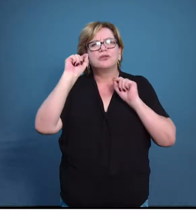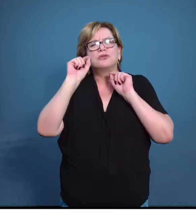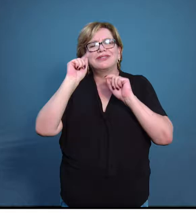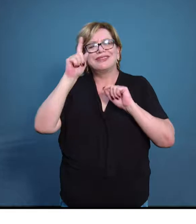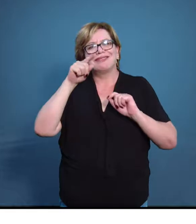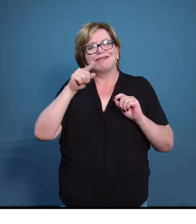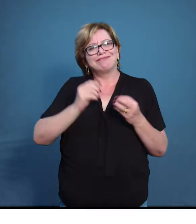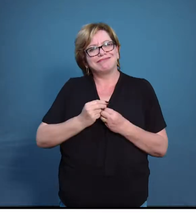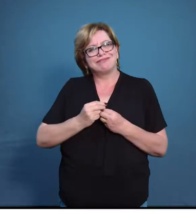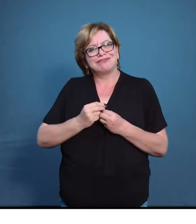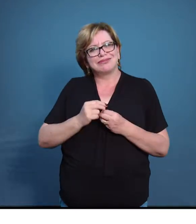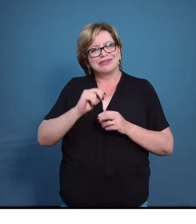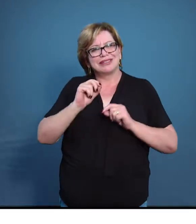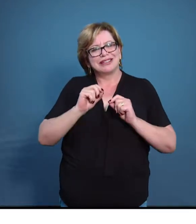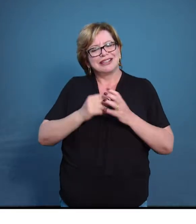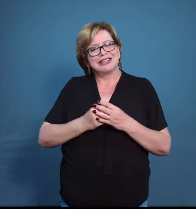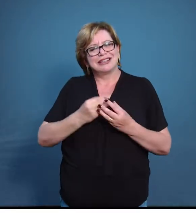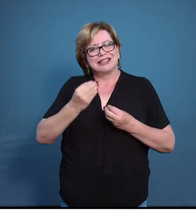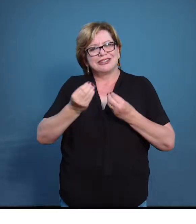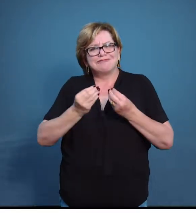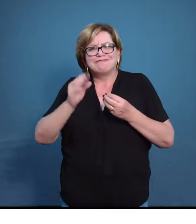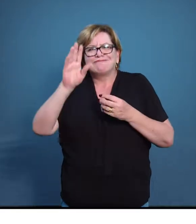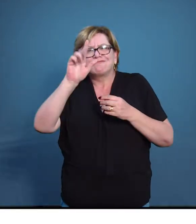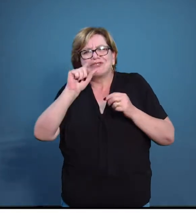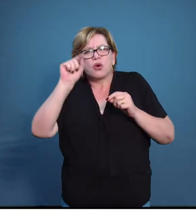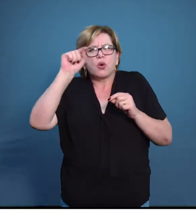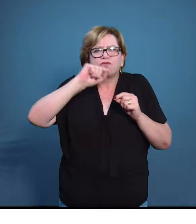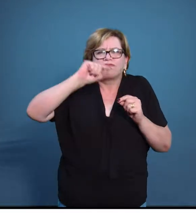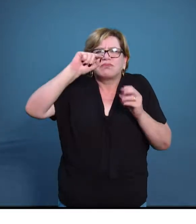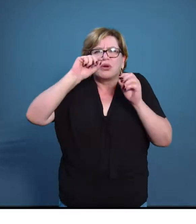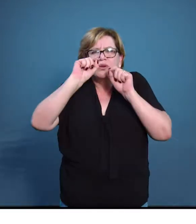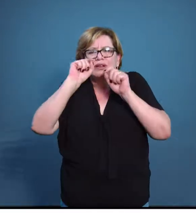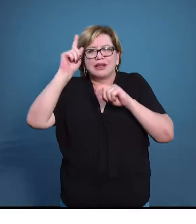ser aquela determinada mancha ou aquele